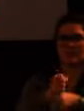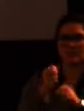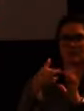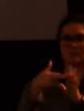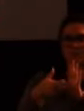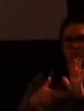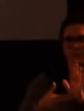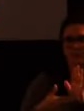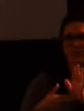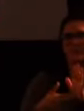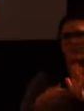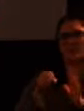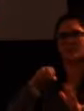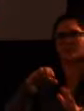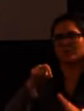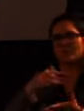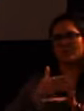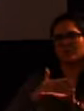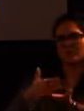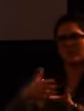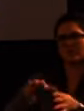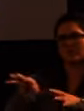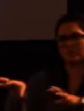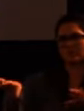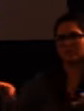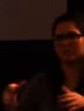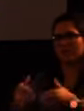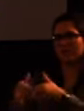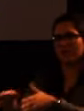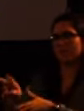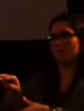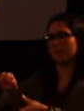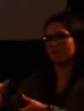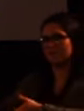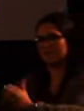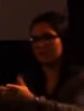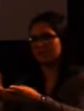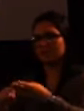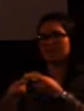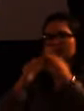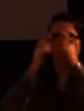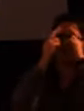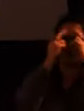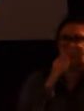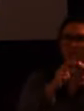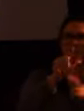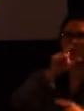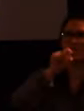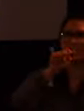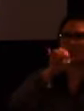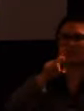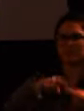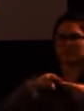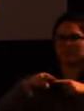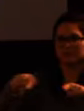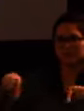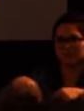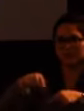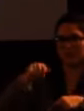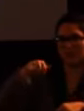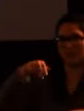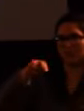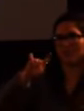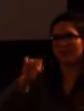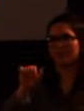do solo, e seu conjunto de regras para abrir via, para ter que respeitar tamanho de lote, tamanho de quadra, a gente quer evitar